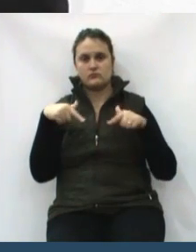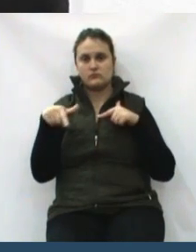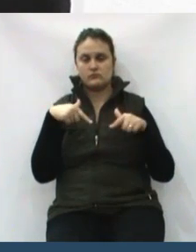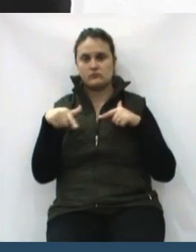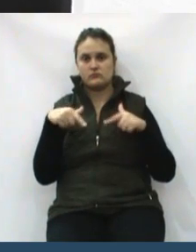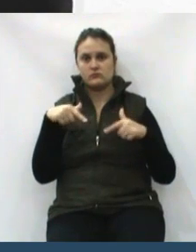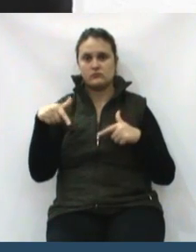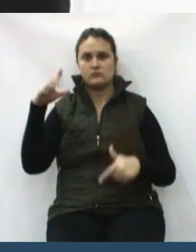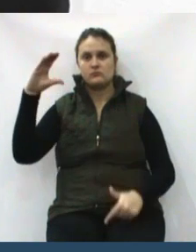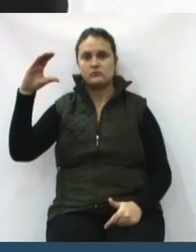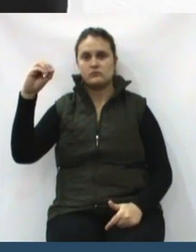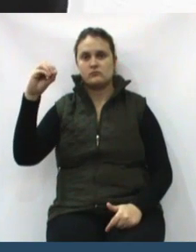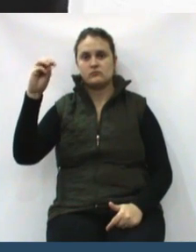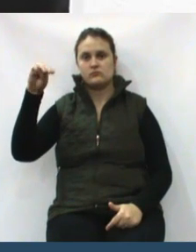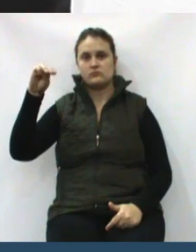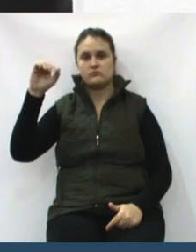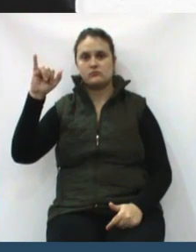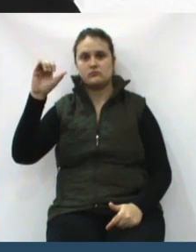de